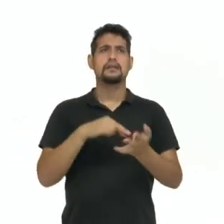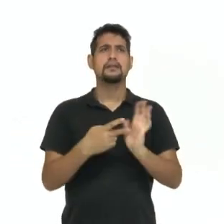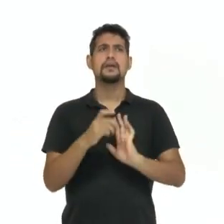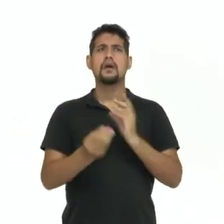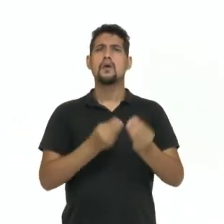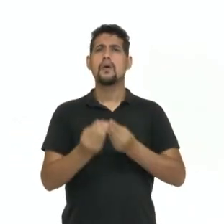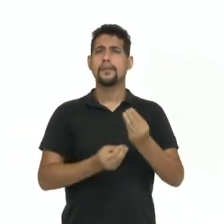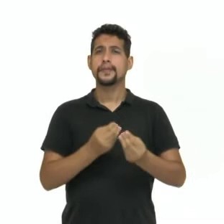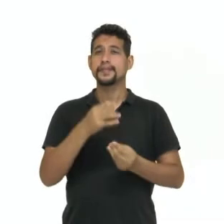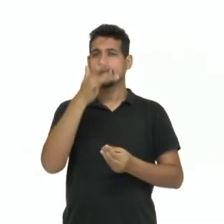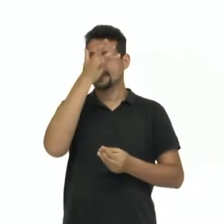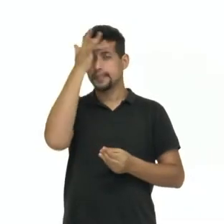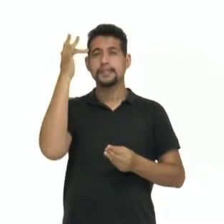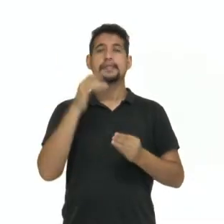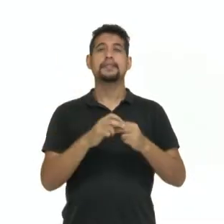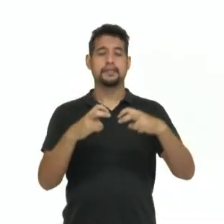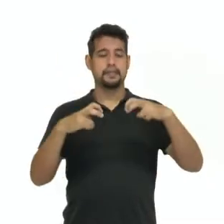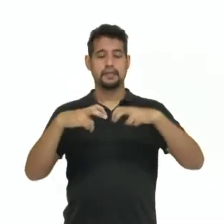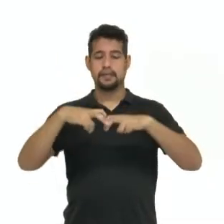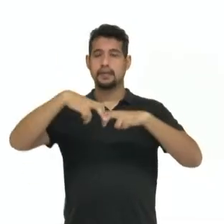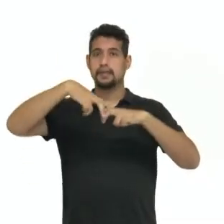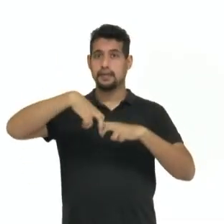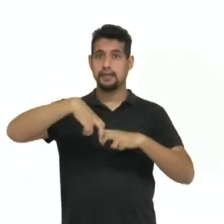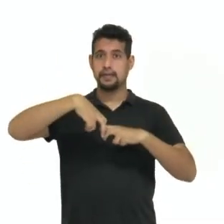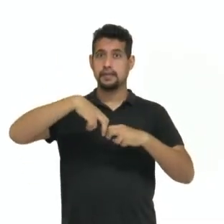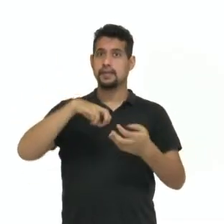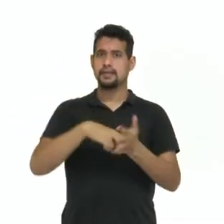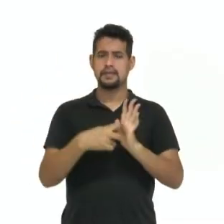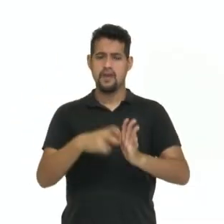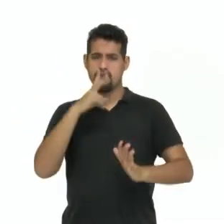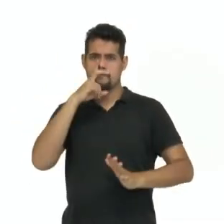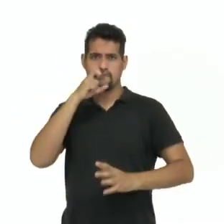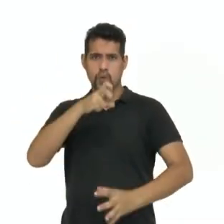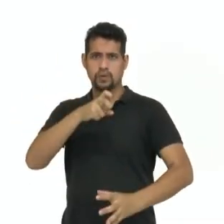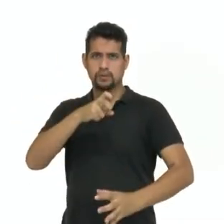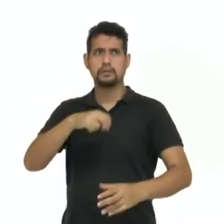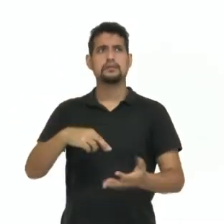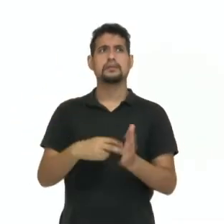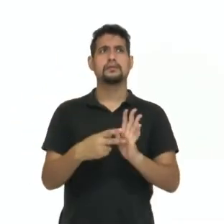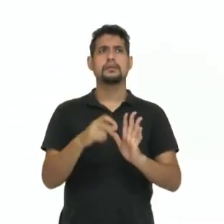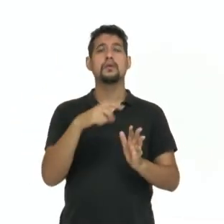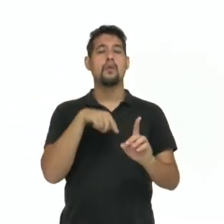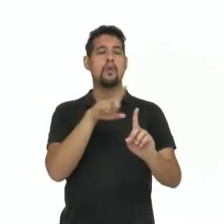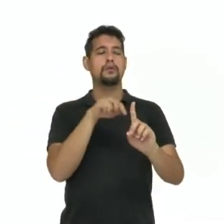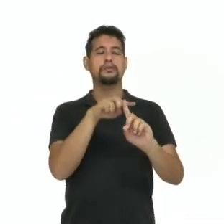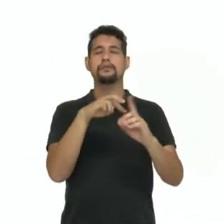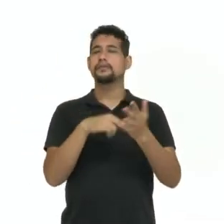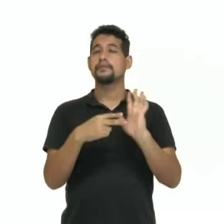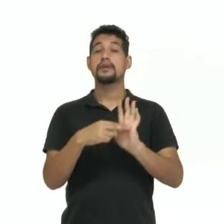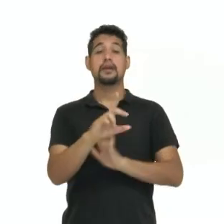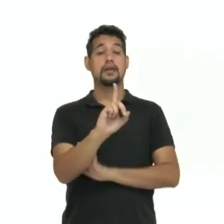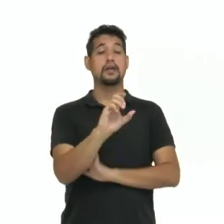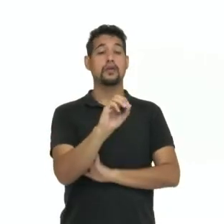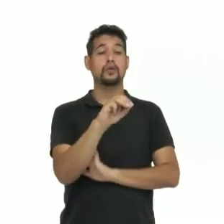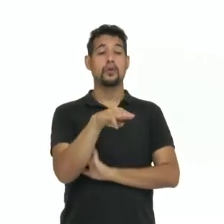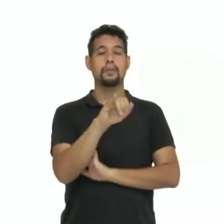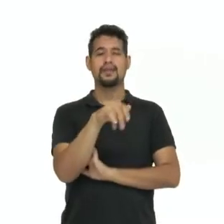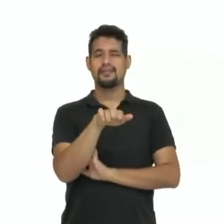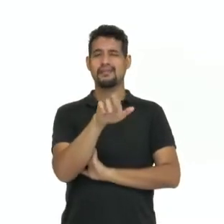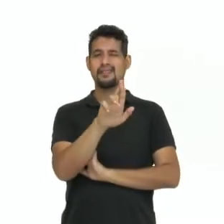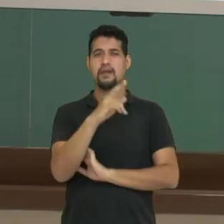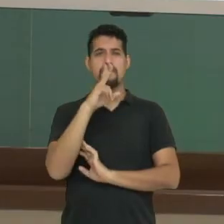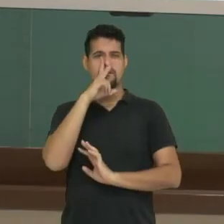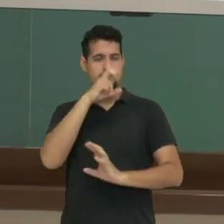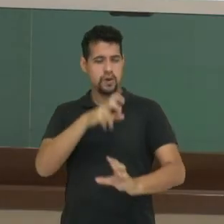ficando em posição transversal e mantendo-o dominado. Então está claro que o objetivo é dominar o